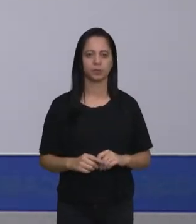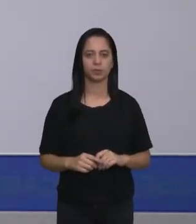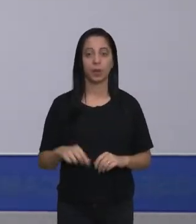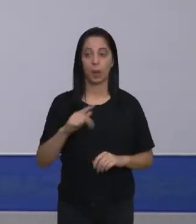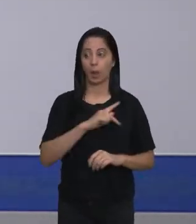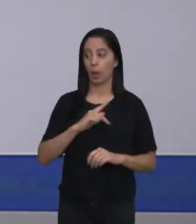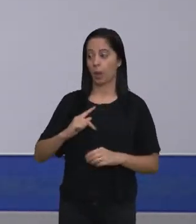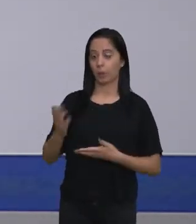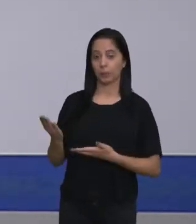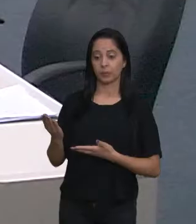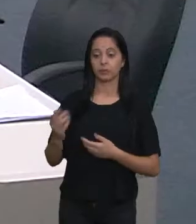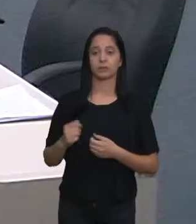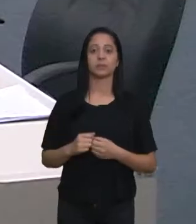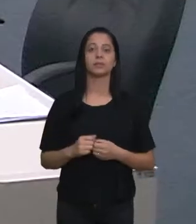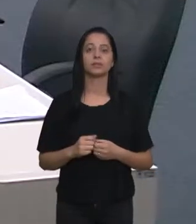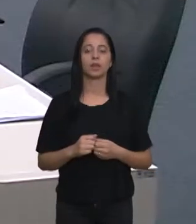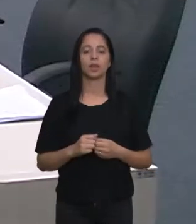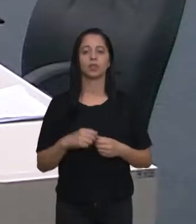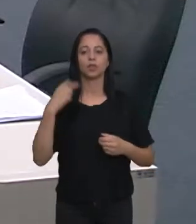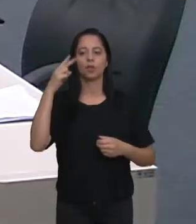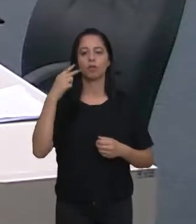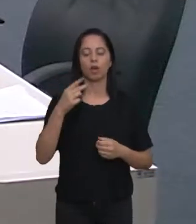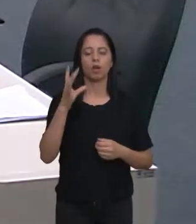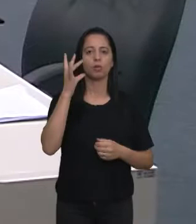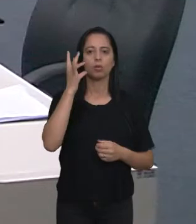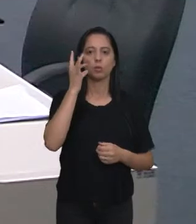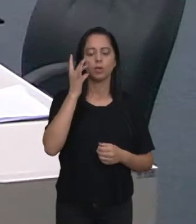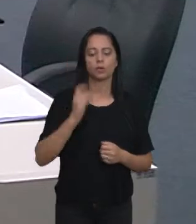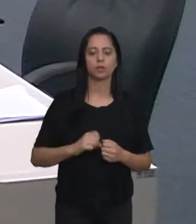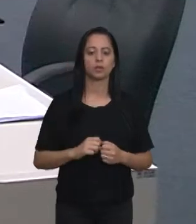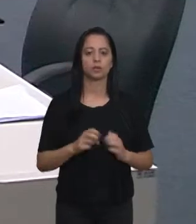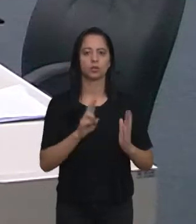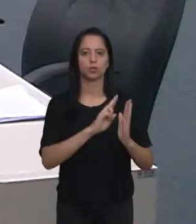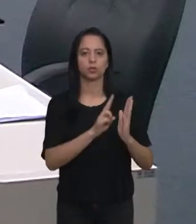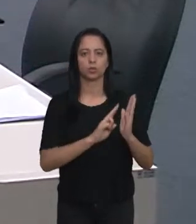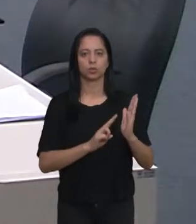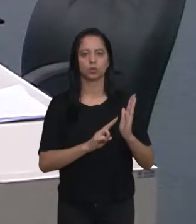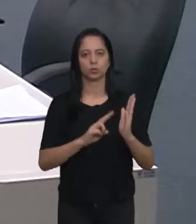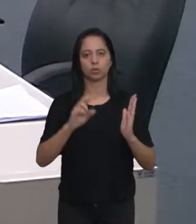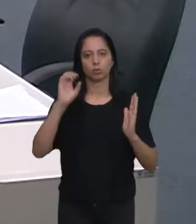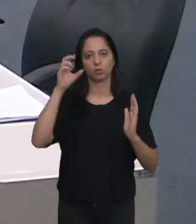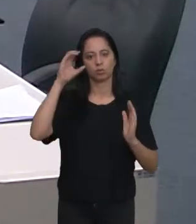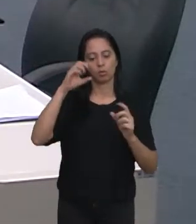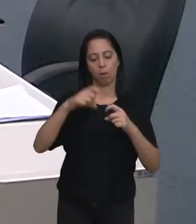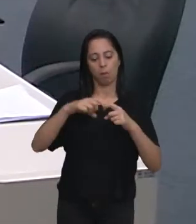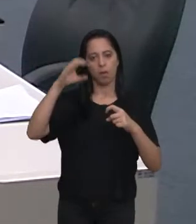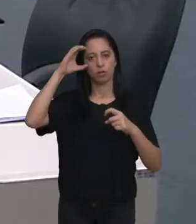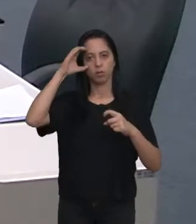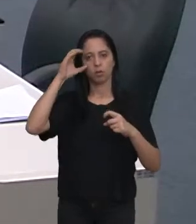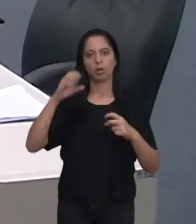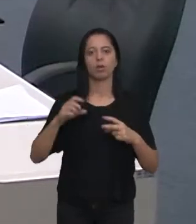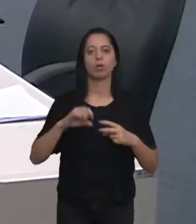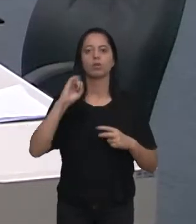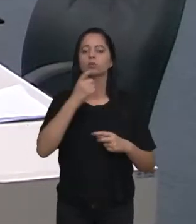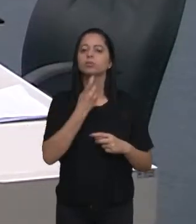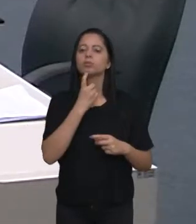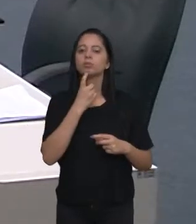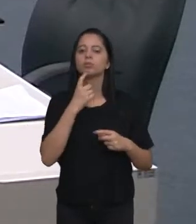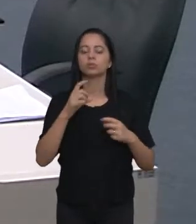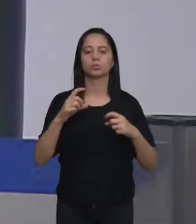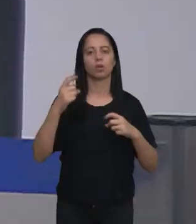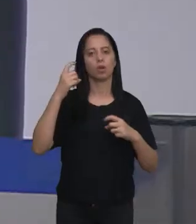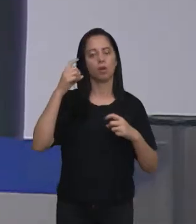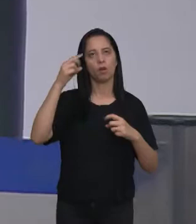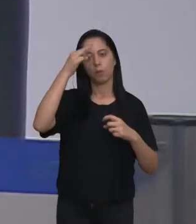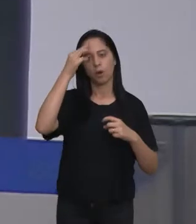Senhor presidente, estão presentes os seguintes vereadores: vereador Dr. Elton, vereador Juvenil Silvério, vereador